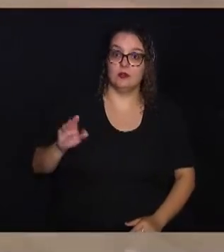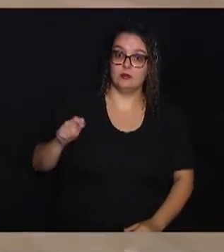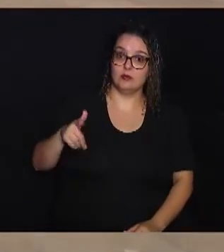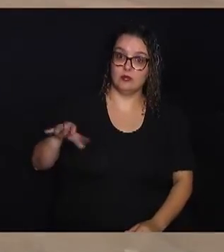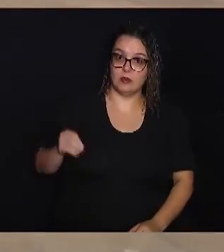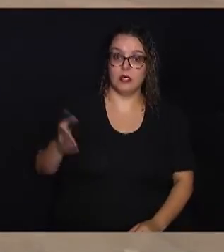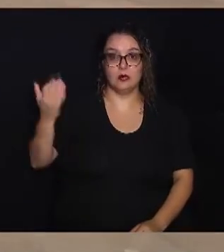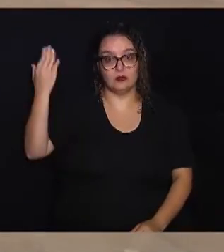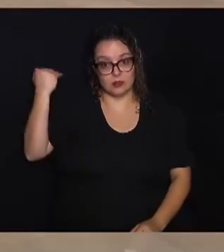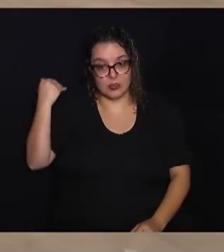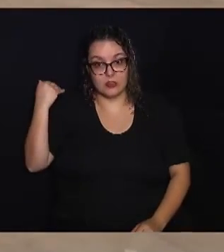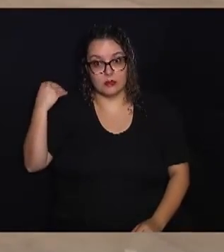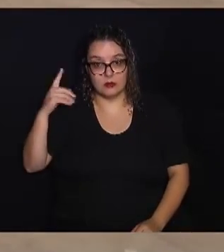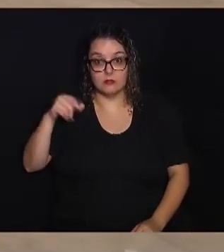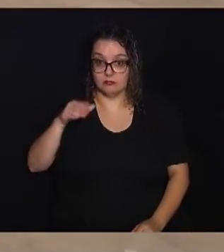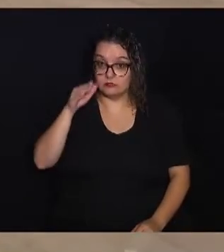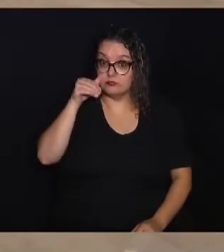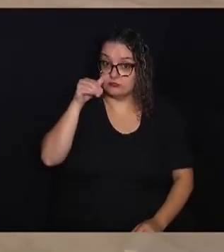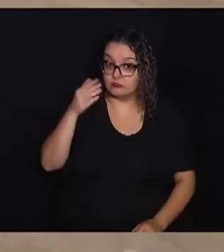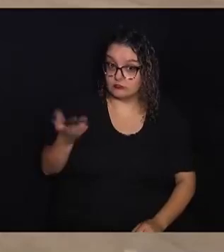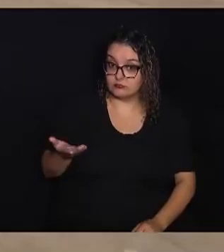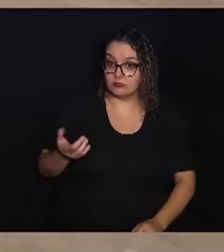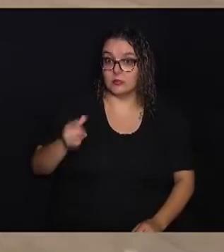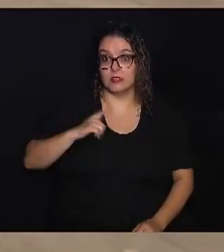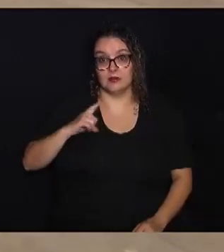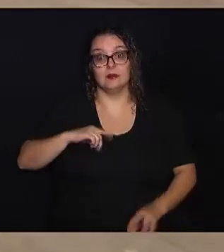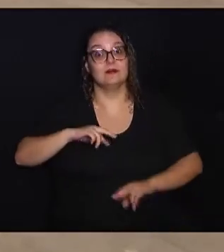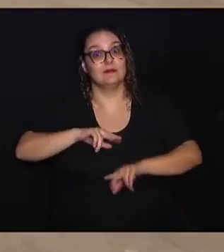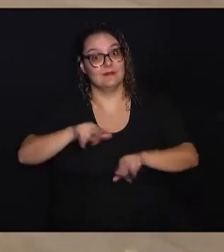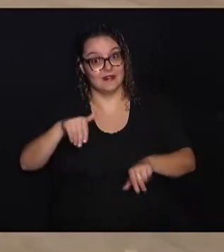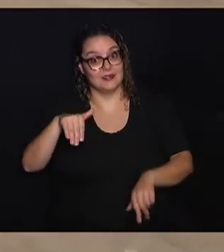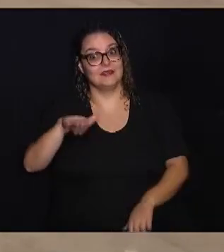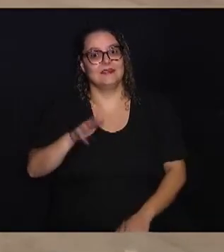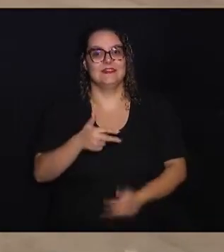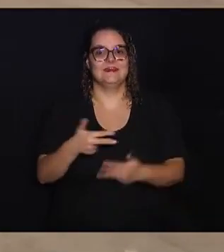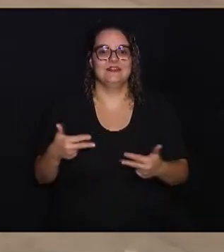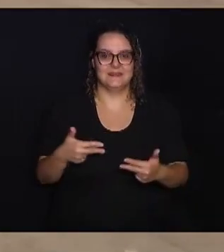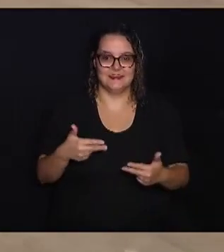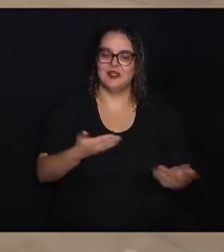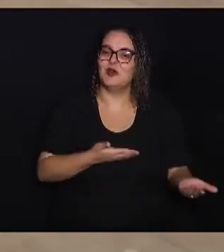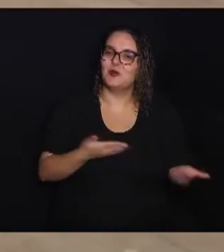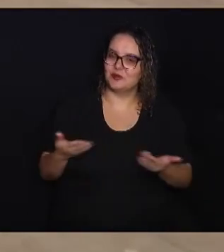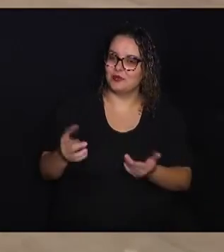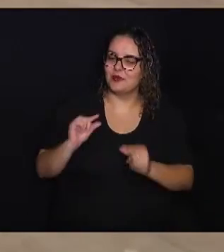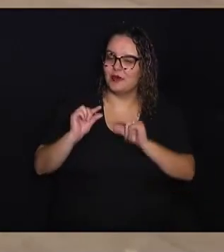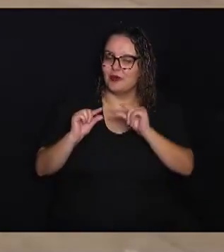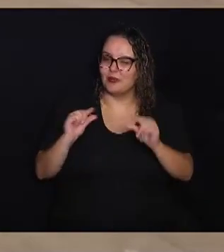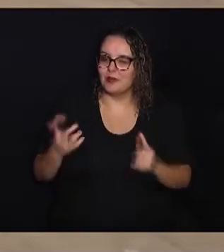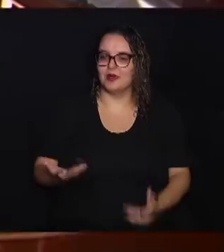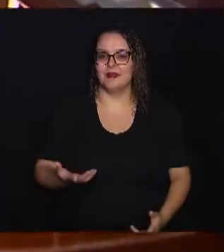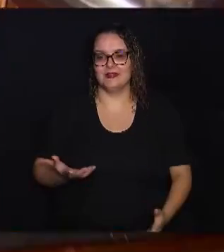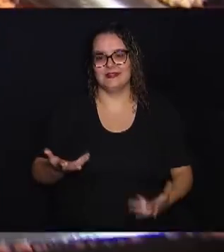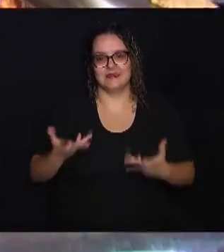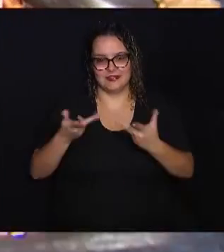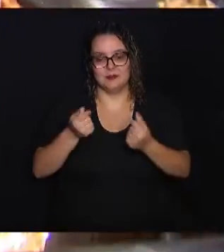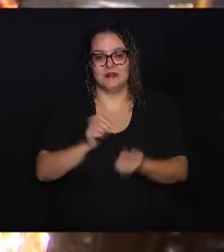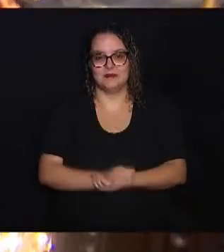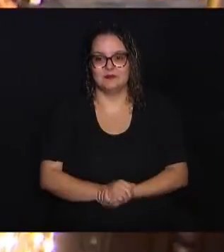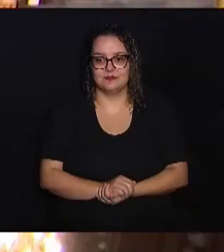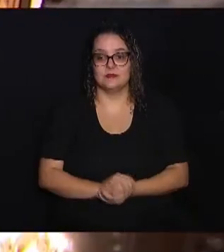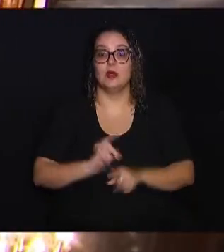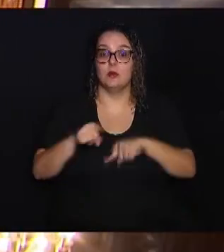da época, então é uma curiosidade. Então tem muito mais, estou apresentando um pouquinho dessa maravilha. Uma